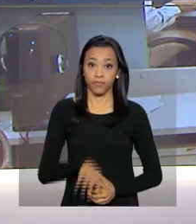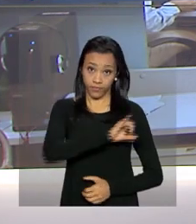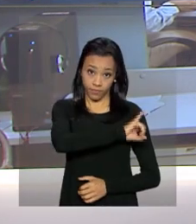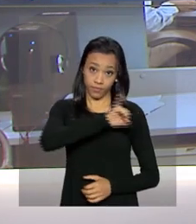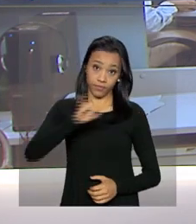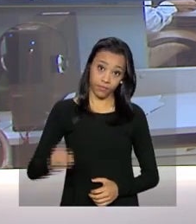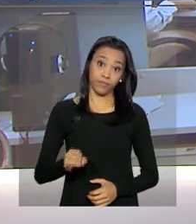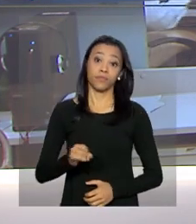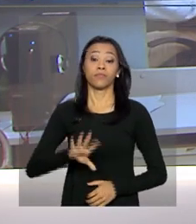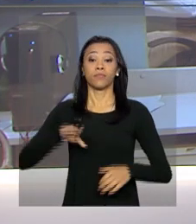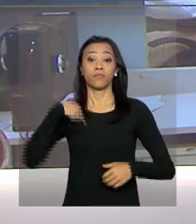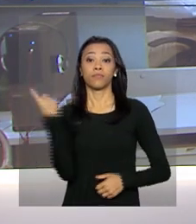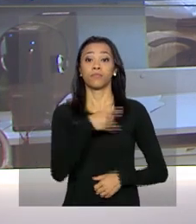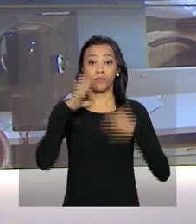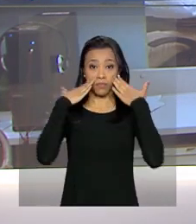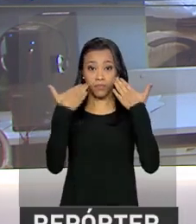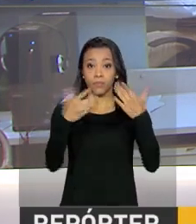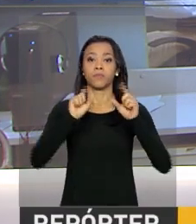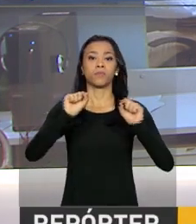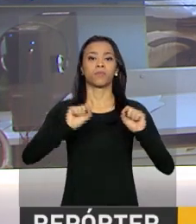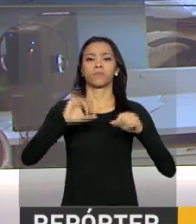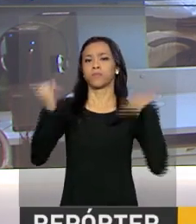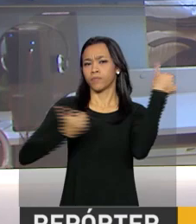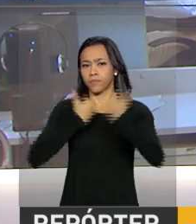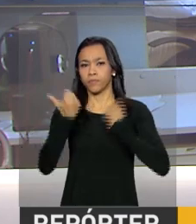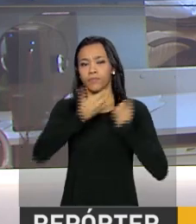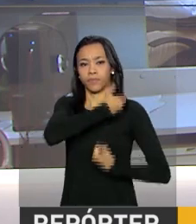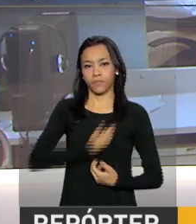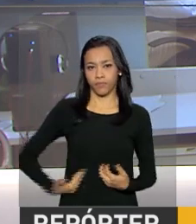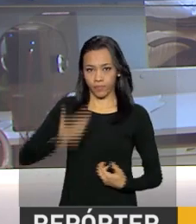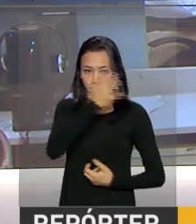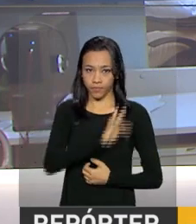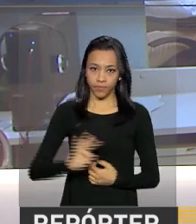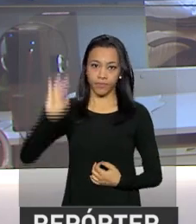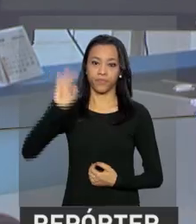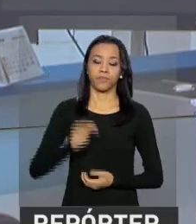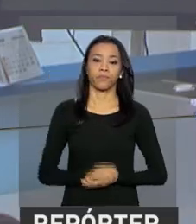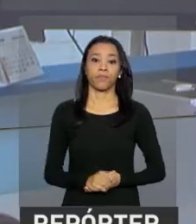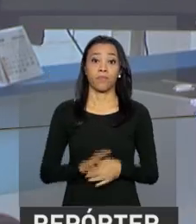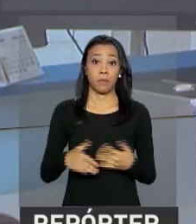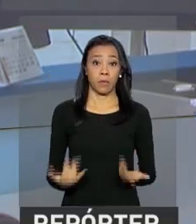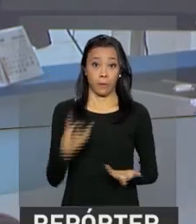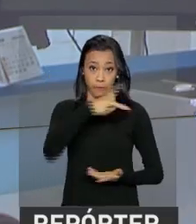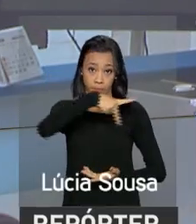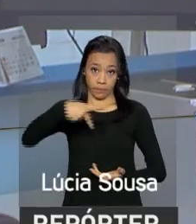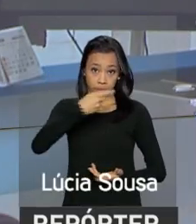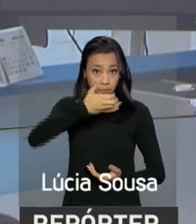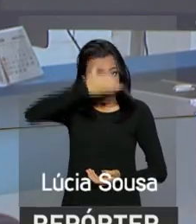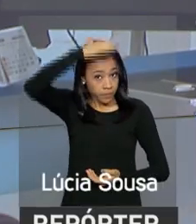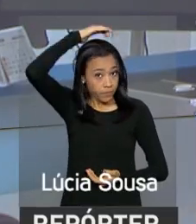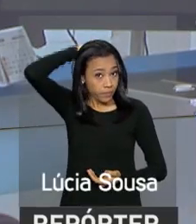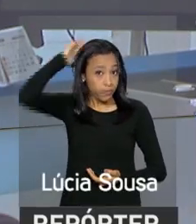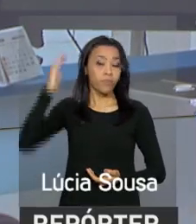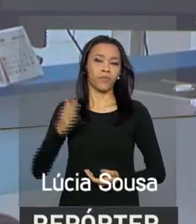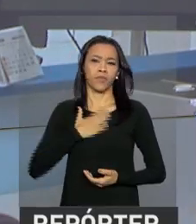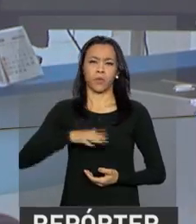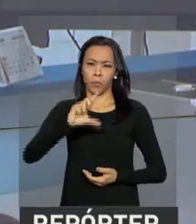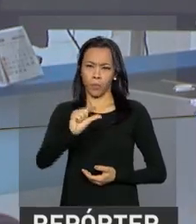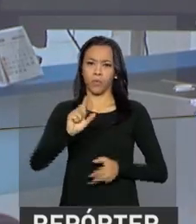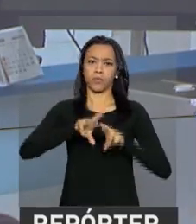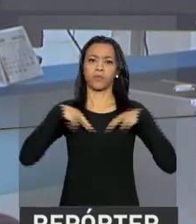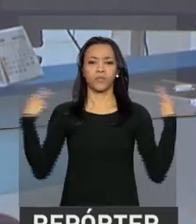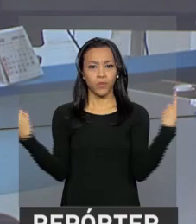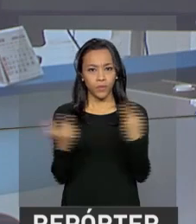Olá, estamos de volta com o repórter NBR e as notícias do governo federal. O presidente em exercício, Michel Temer, se reuniu há pouco